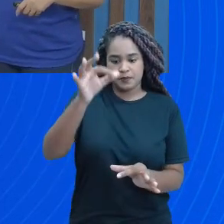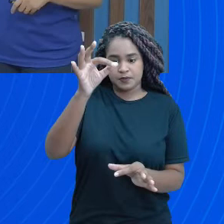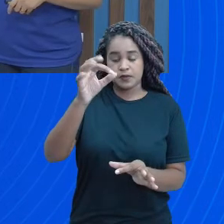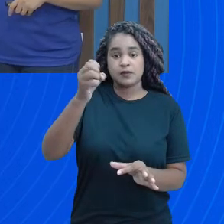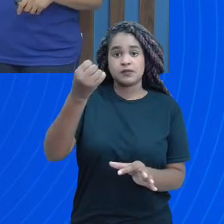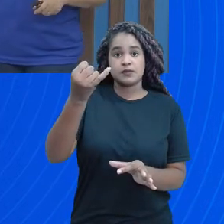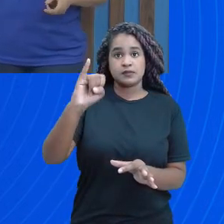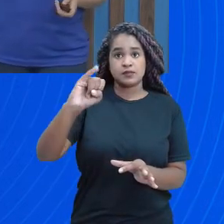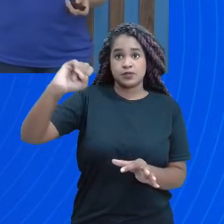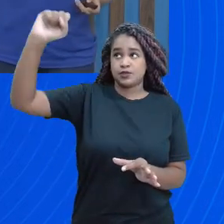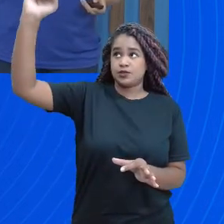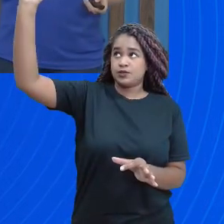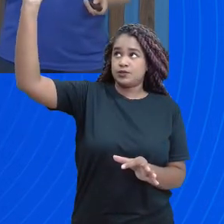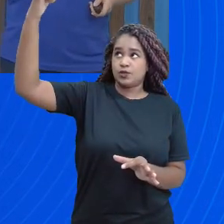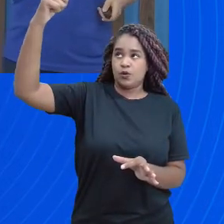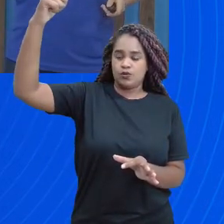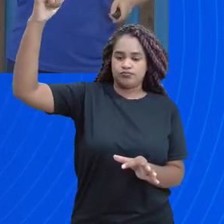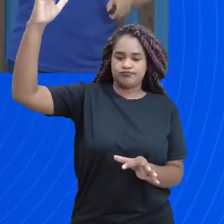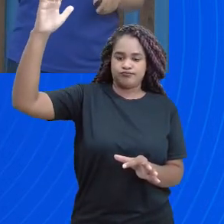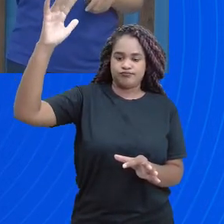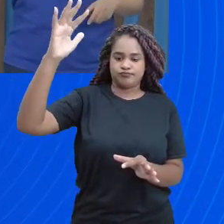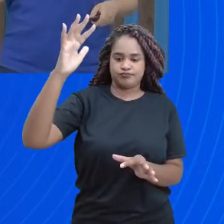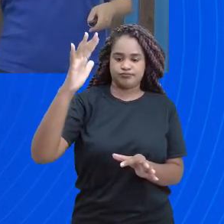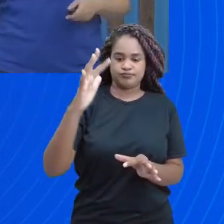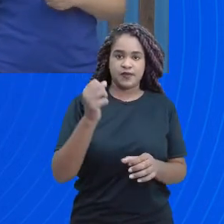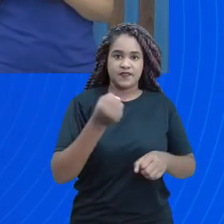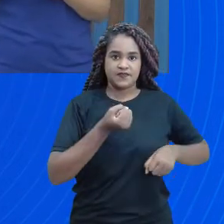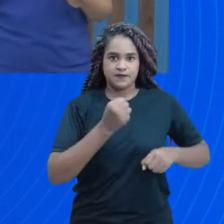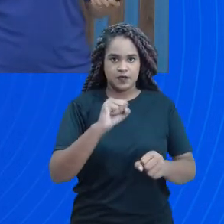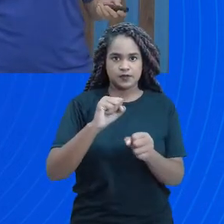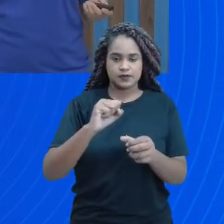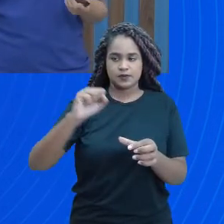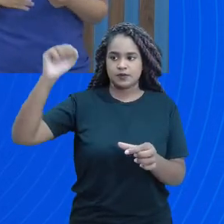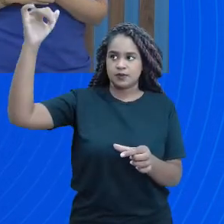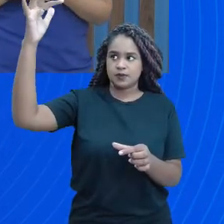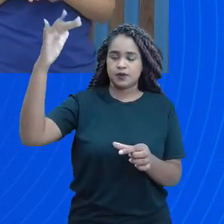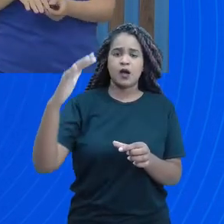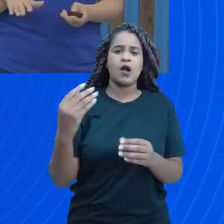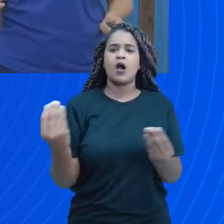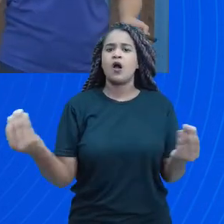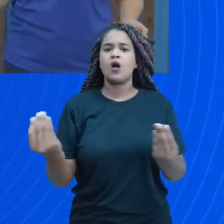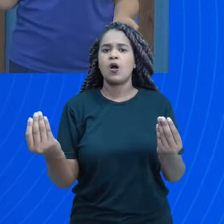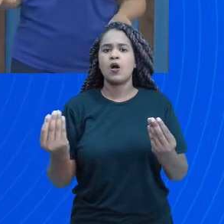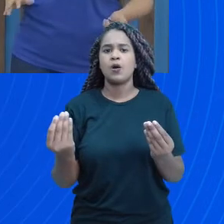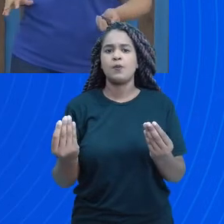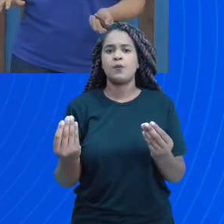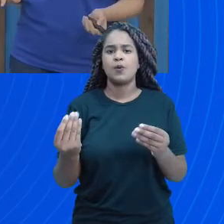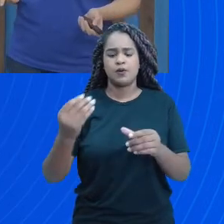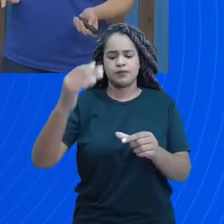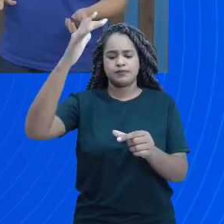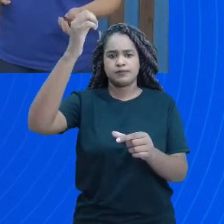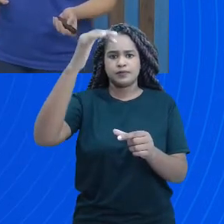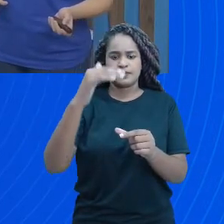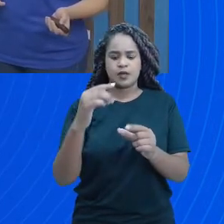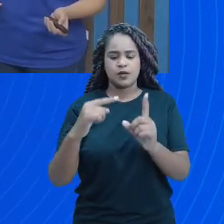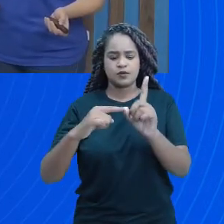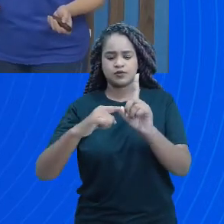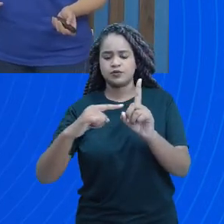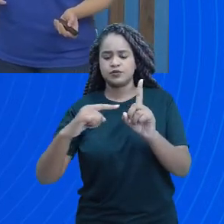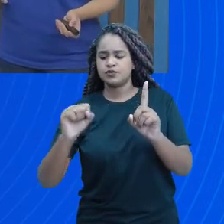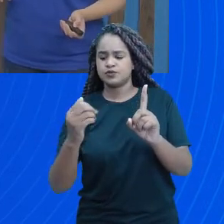de meio-dia, incidindo sobre essa vassoura, qual que seria a projeção, qual que seria a sombra que essa vassoura ia fazer,